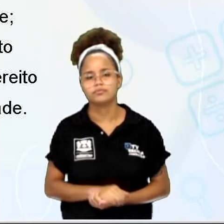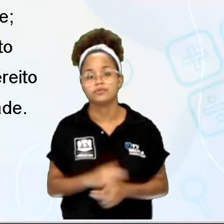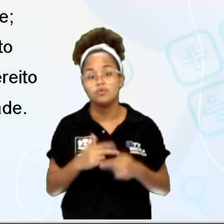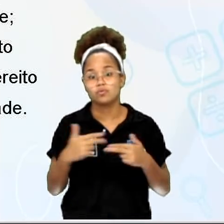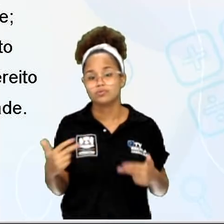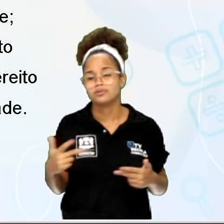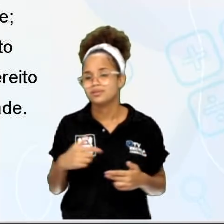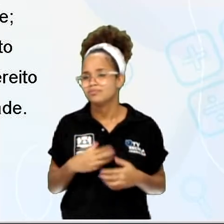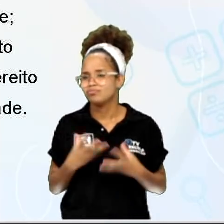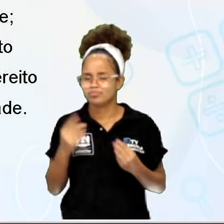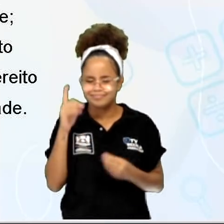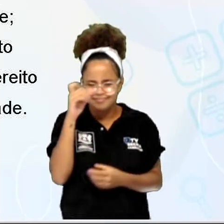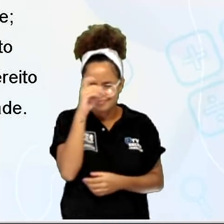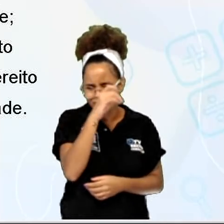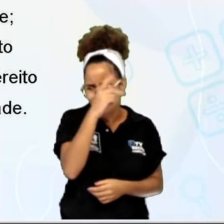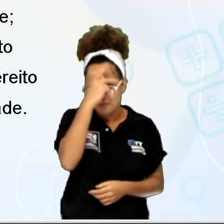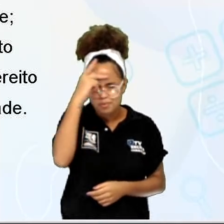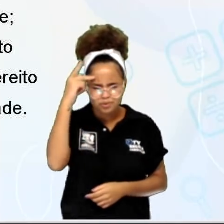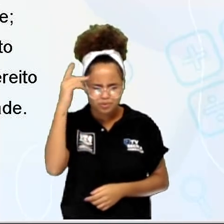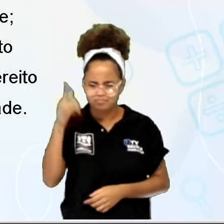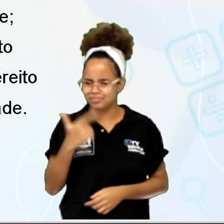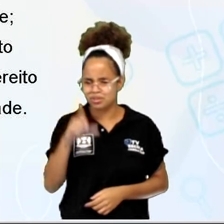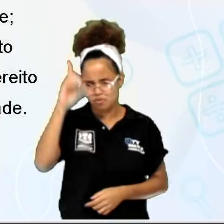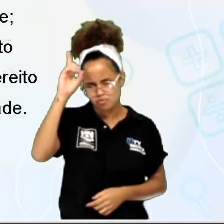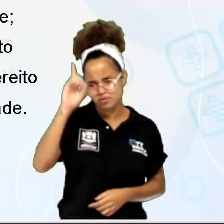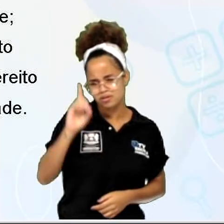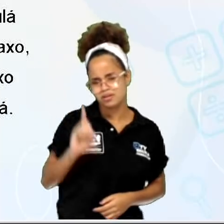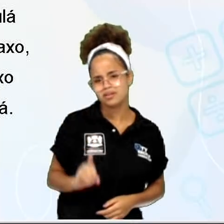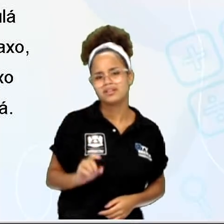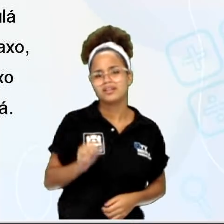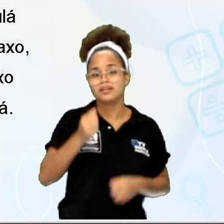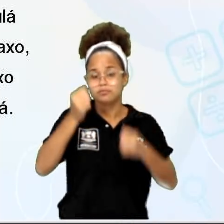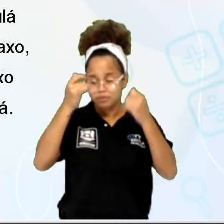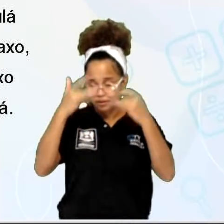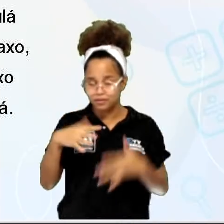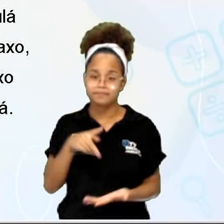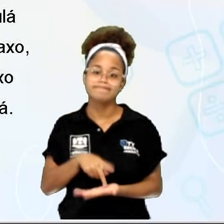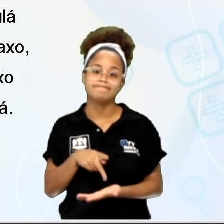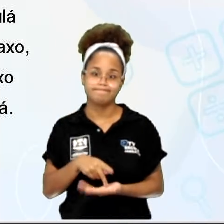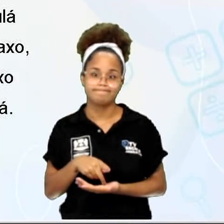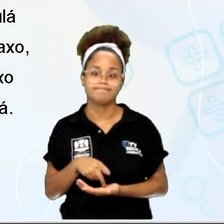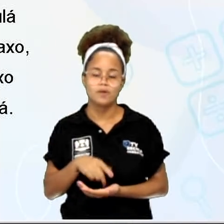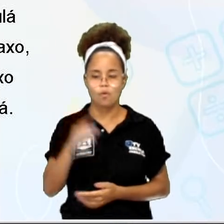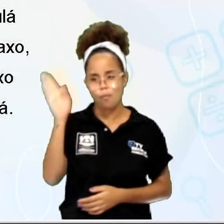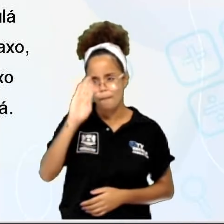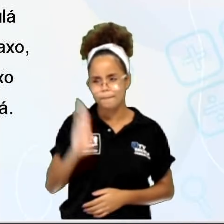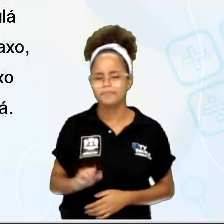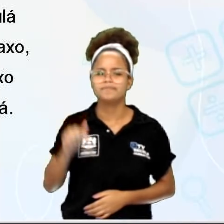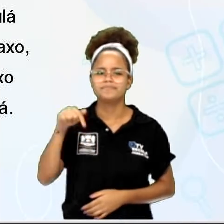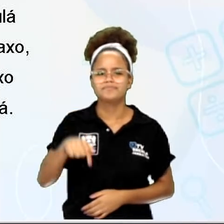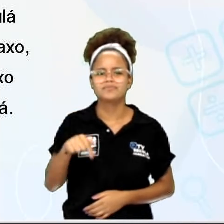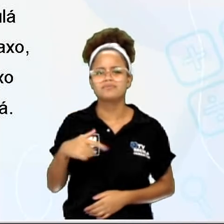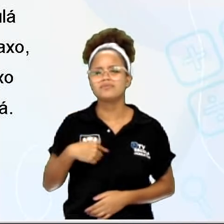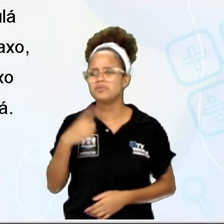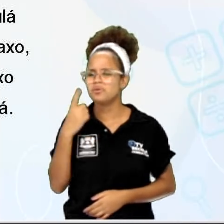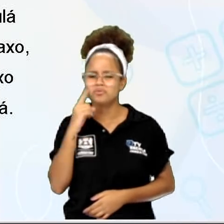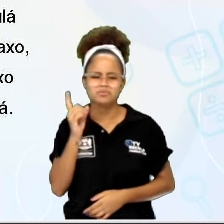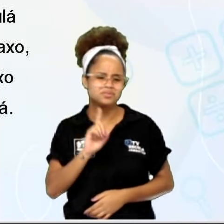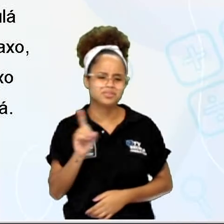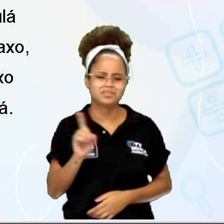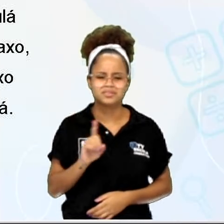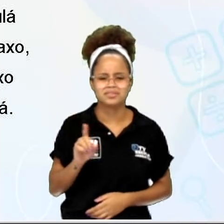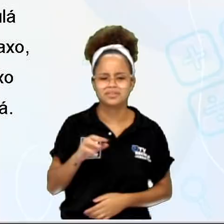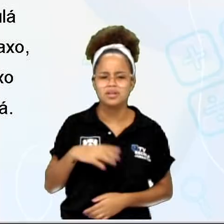sem jeito e o povo não tem direito nem de dizer a verdade. No Brasil de baixo, eu não vejo nas pontas